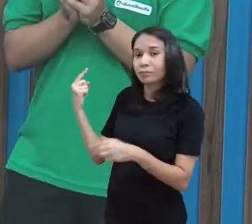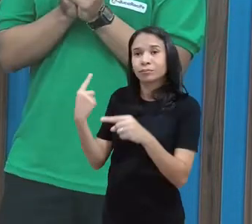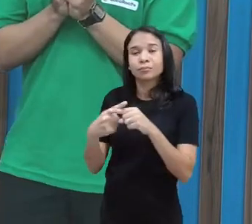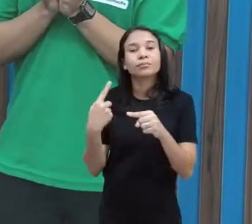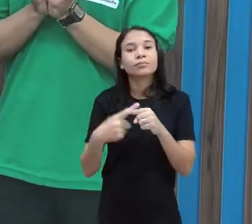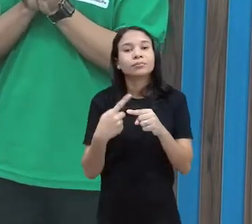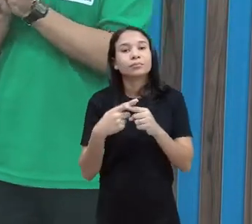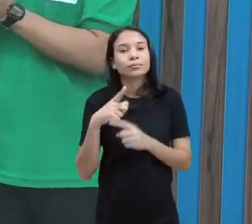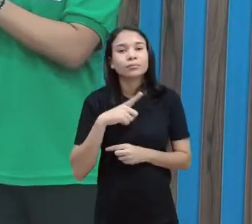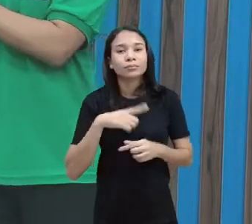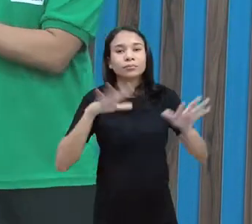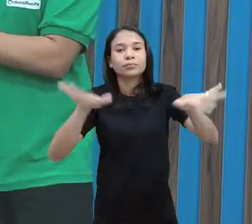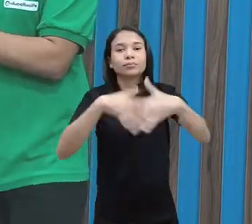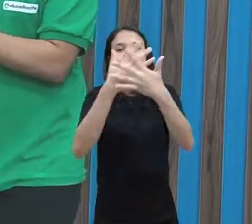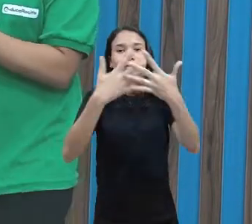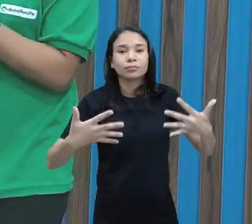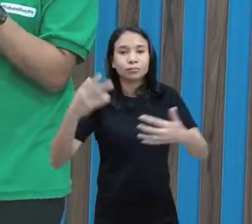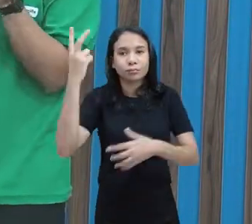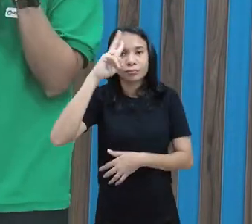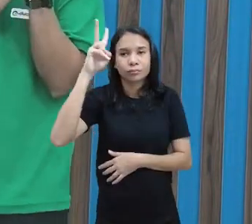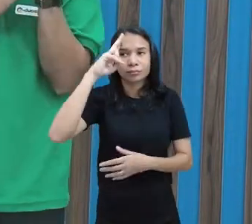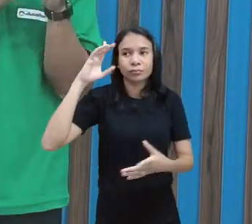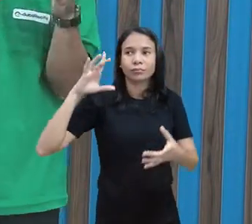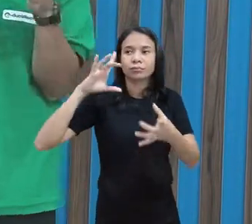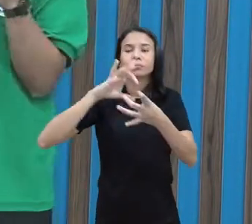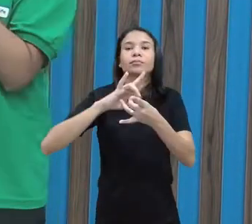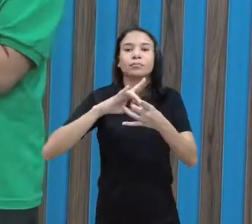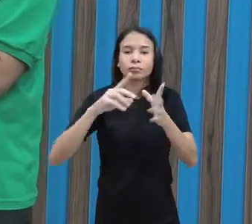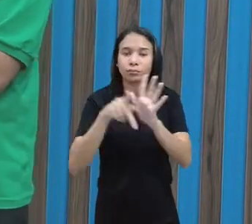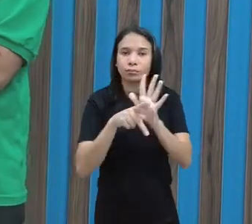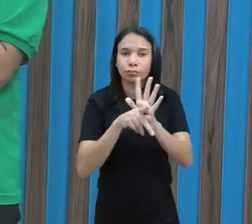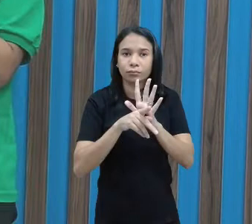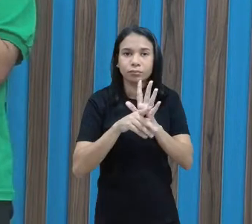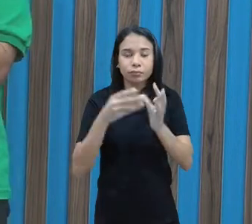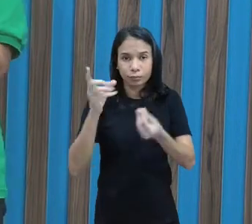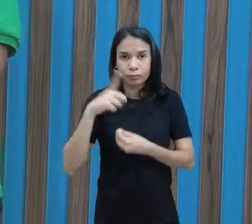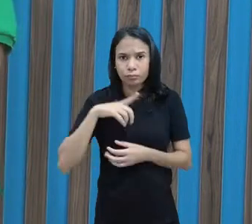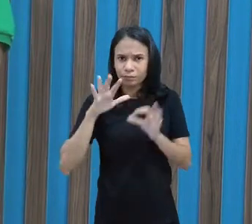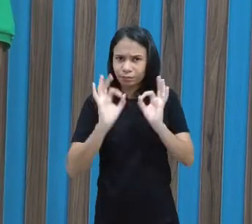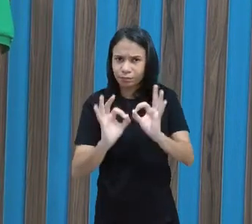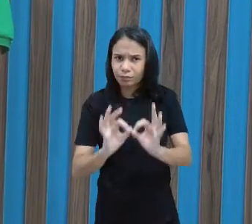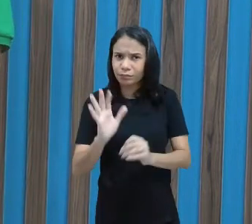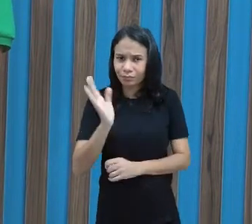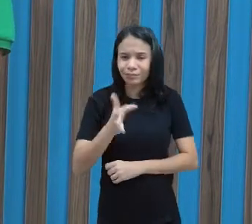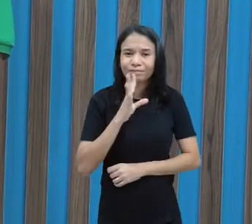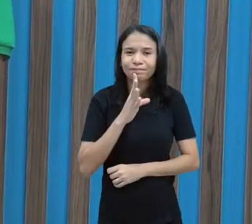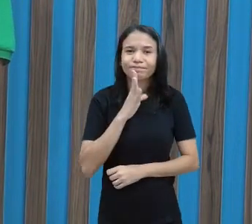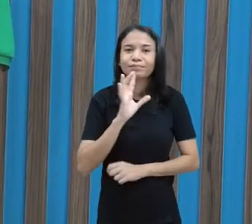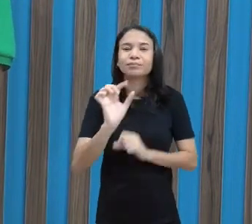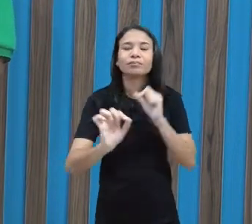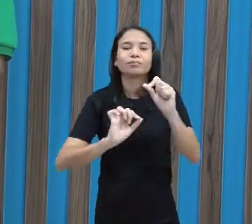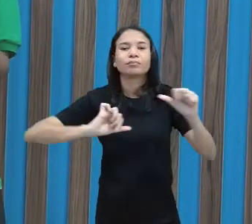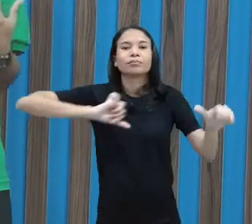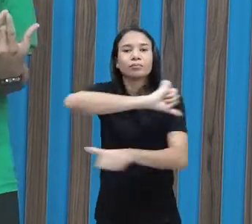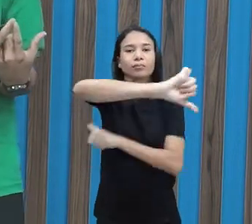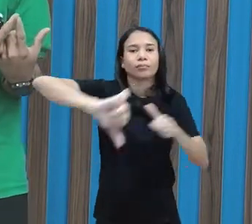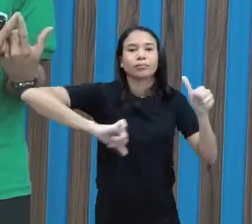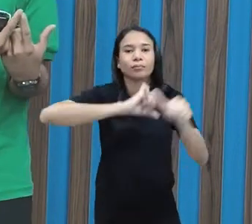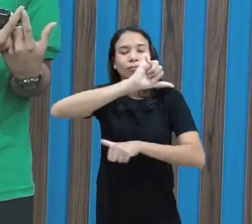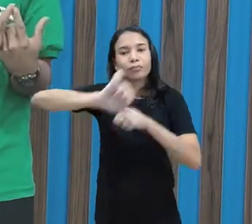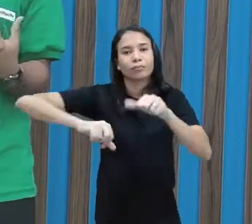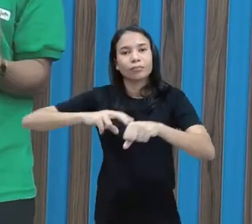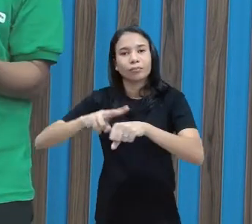tem um evento histórico, né, que está relacionado, que une tudo isso, que eu tenho certeza que vocês já ouviram falar, que é a Revolução